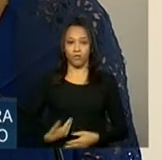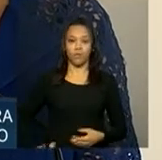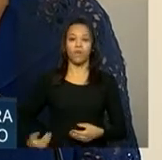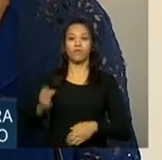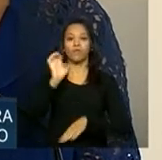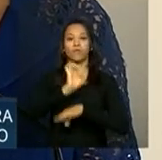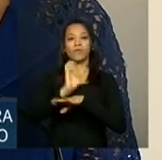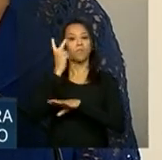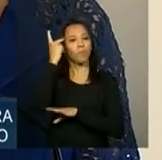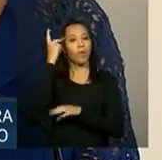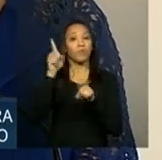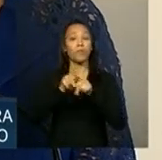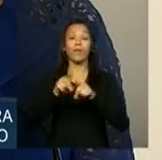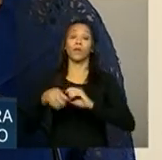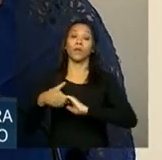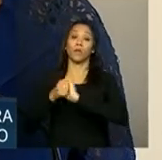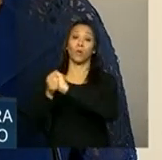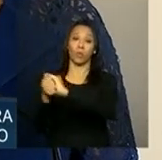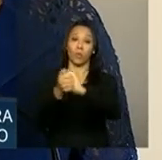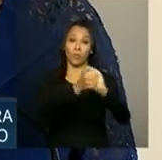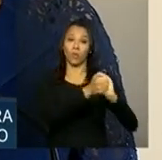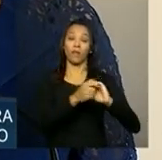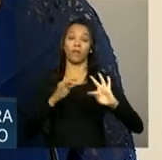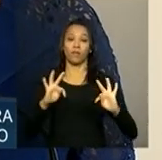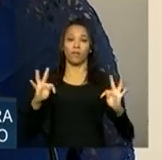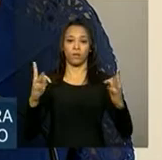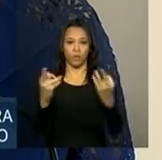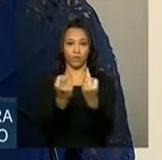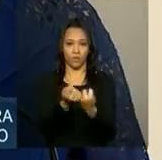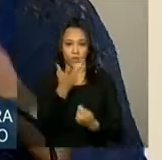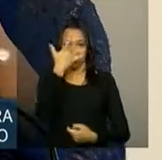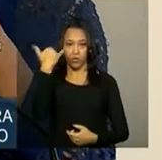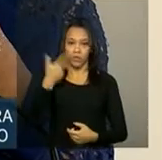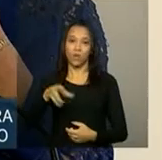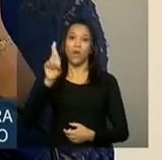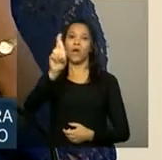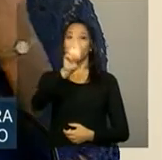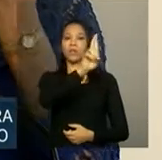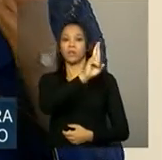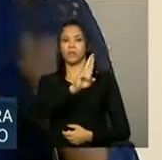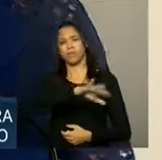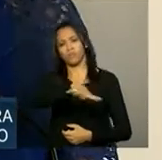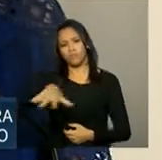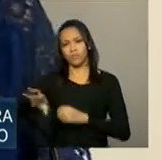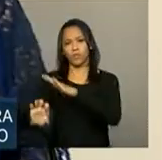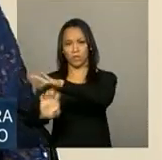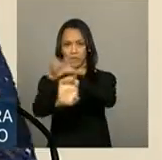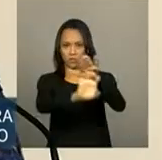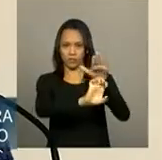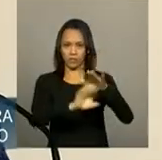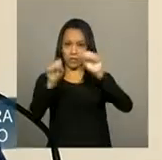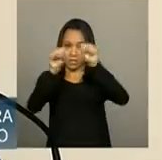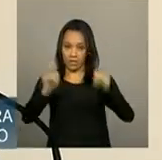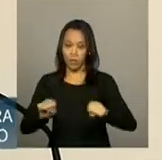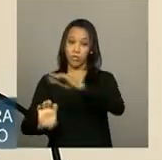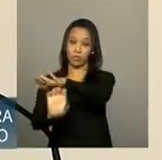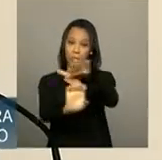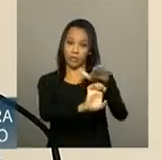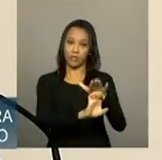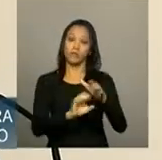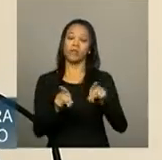Paulo cumprimentar todos os representantes aqui do sistema Empresarial os nossos